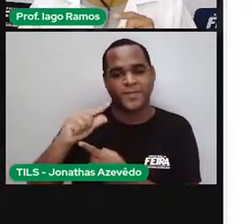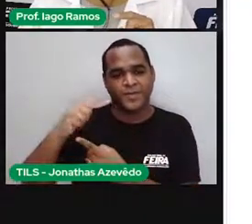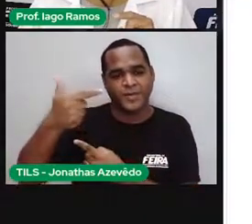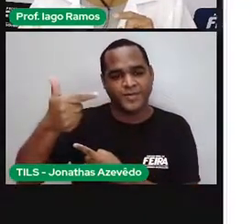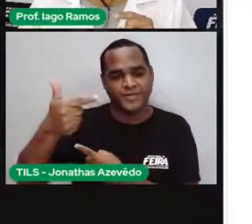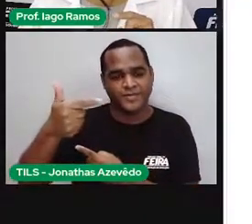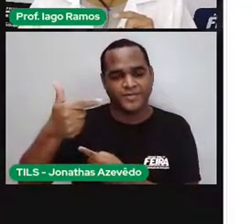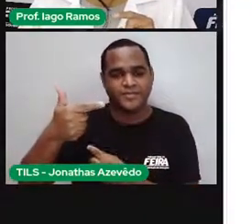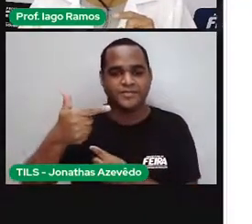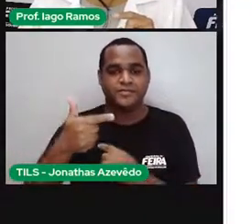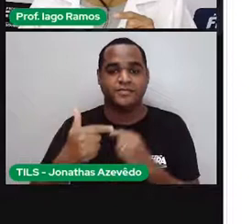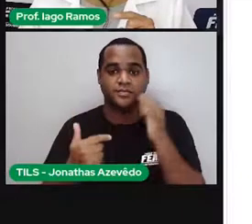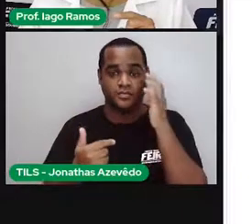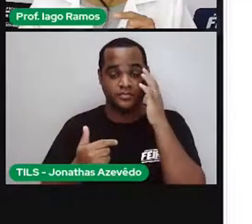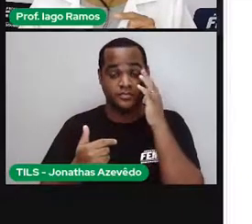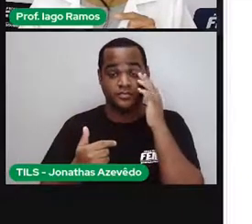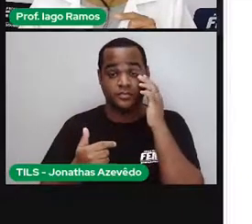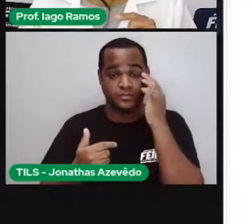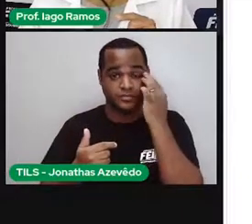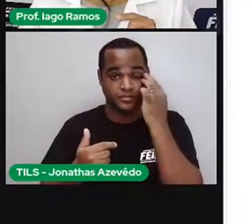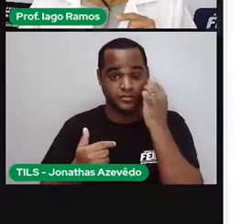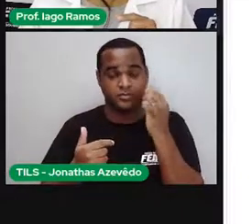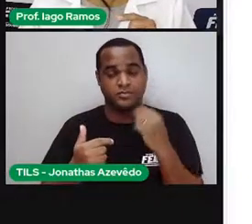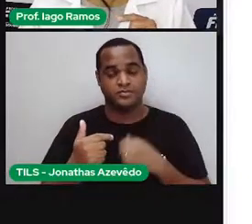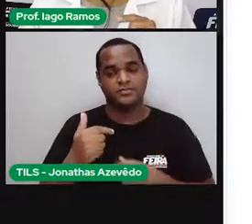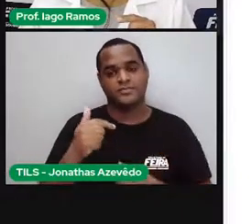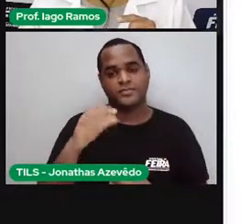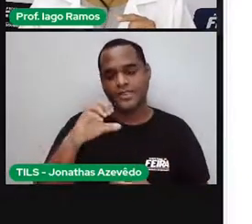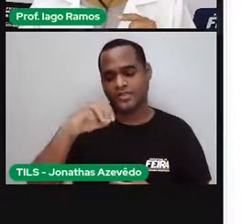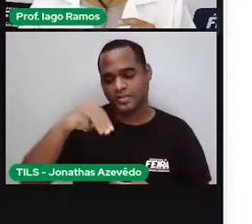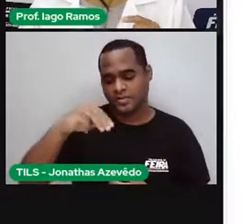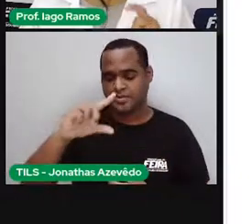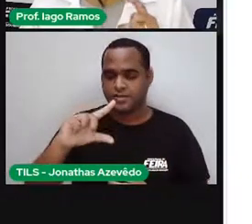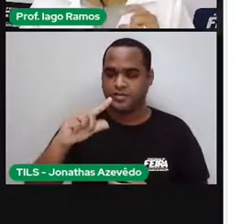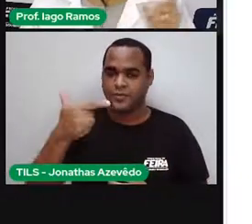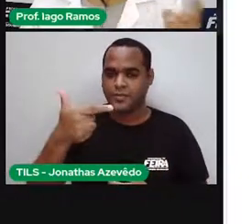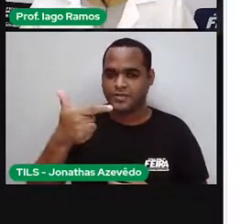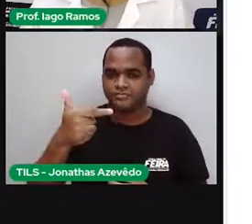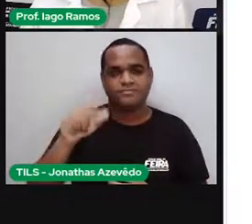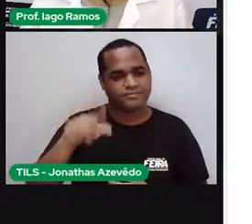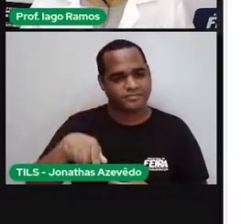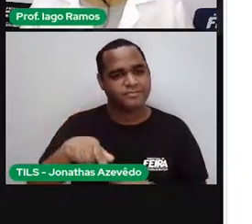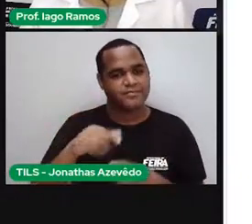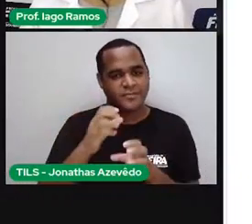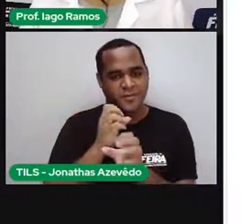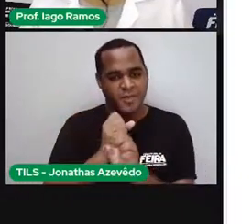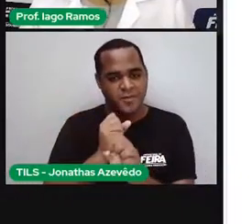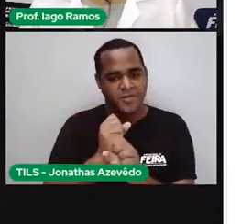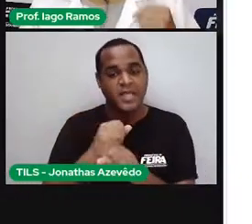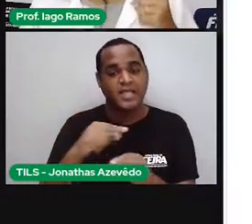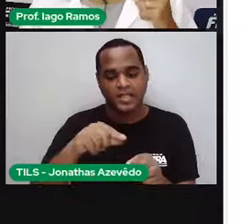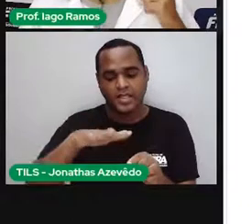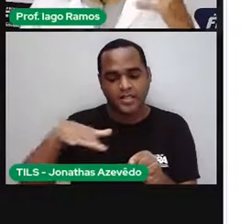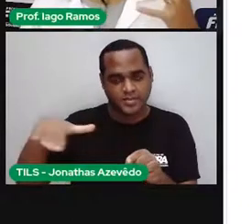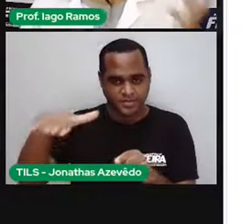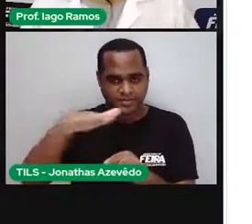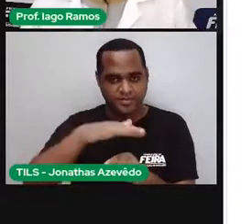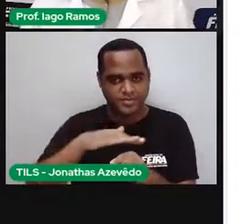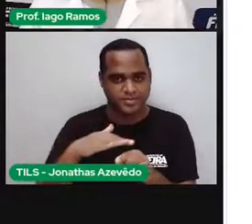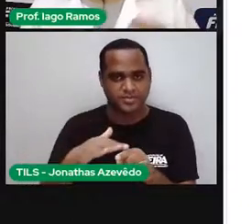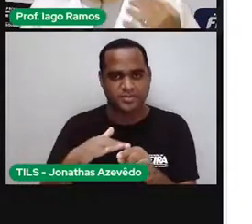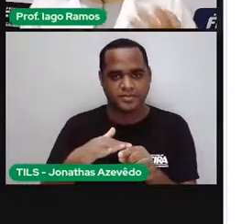sabe que isso vai ser centímetro quadrado são as unidades de medida de área é sempre